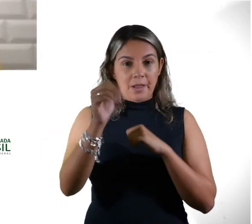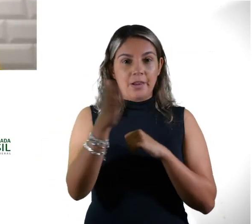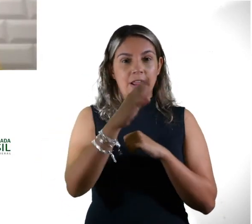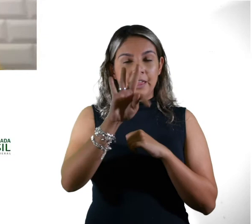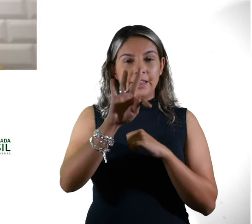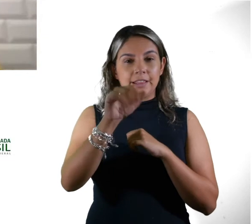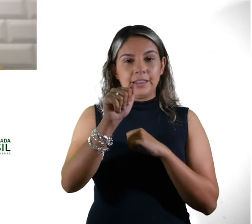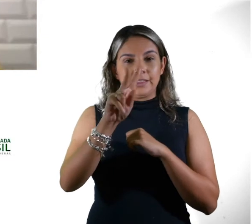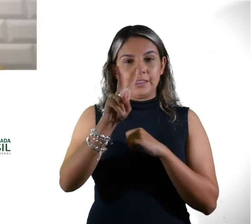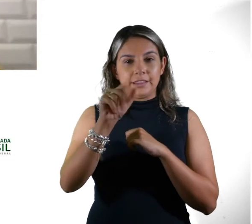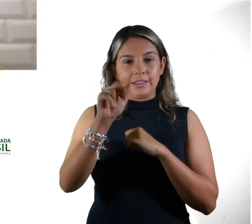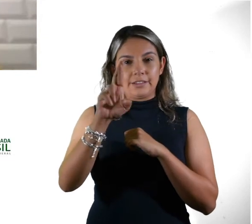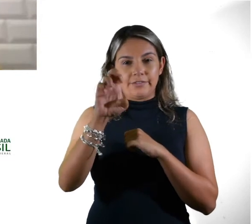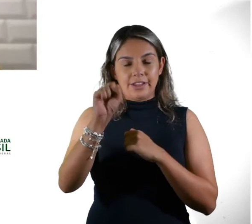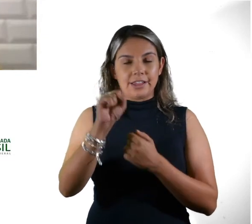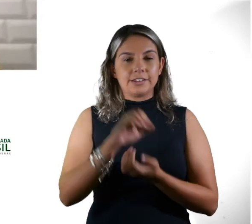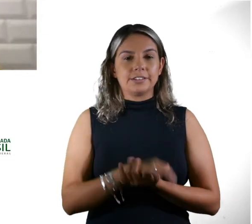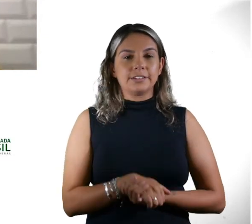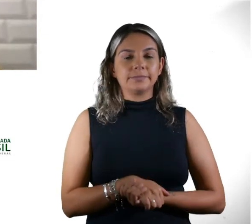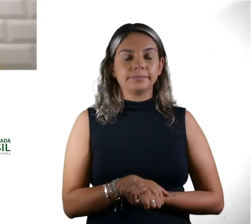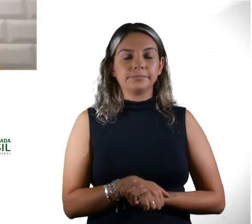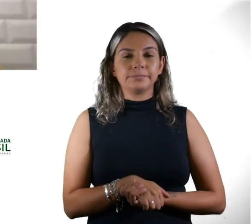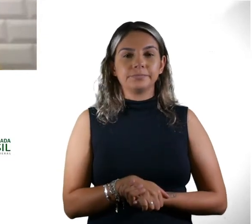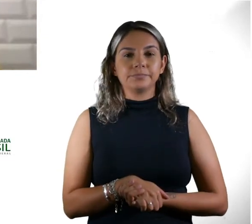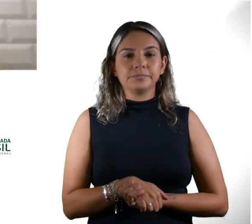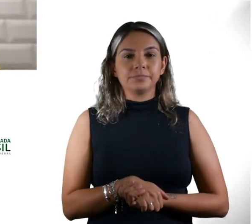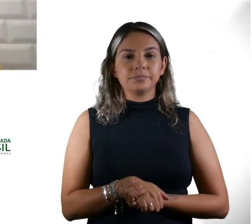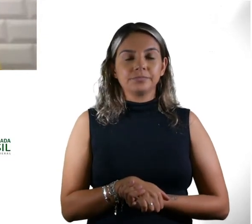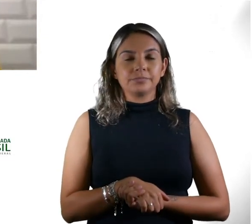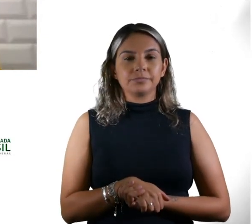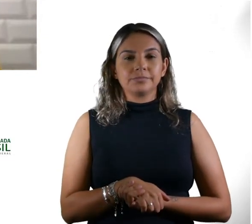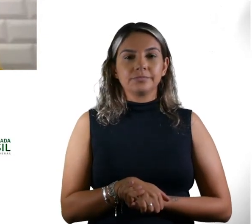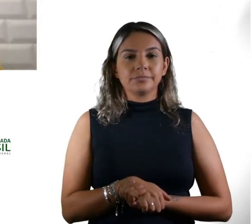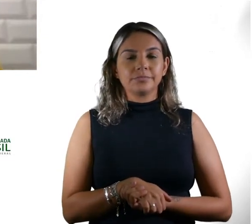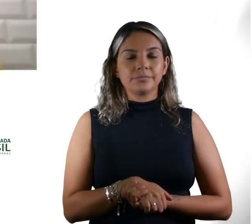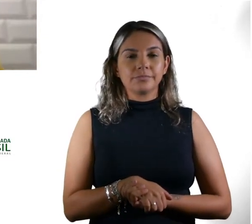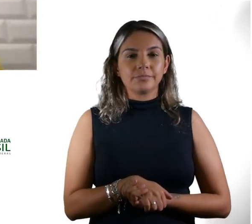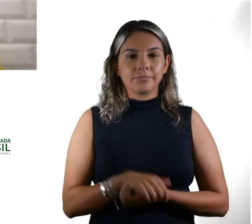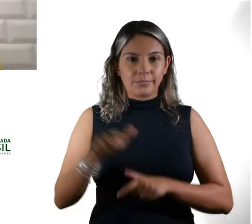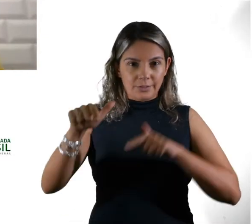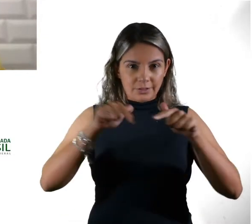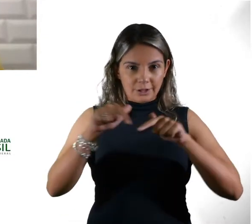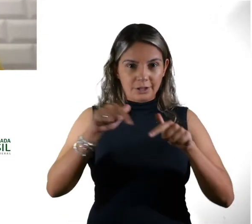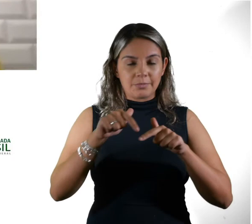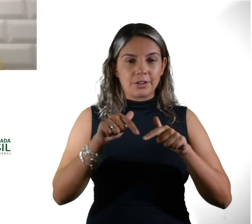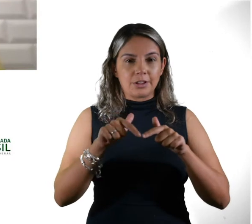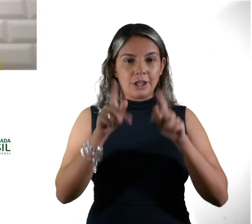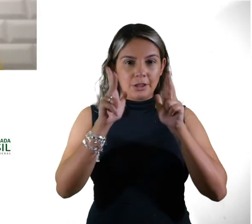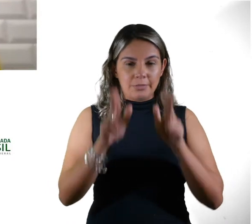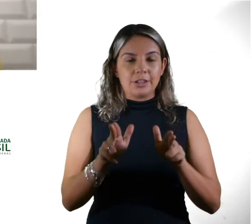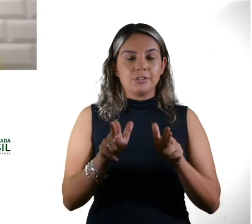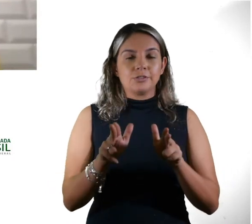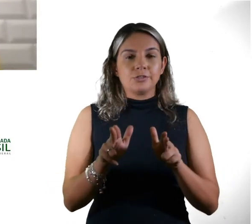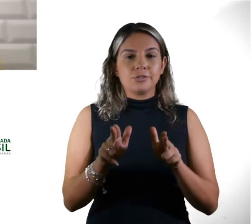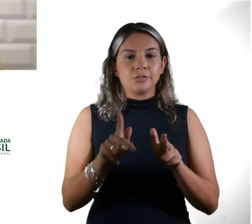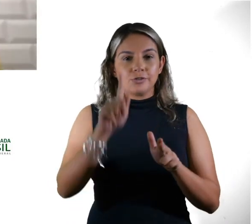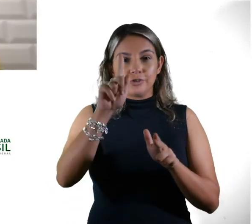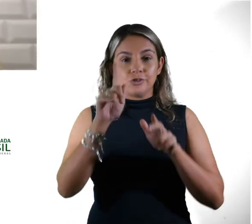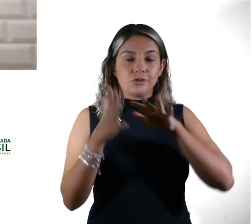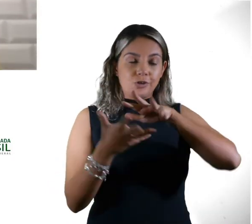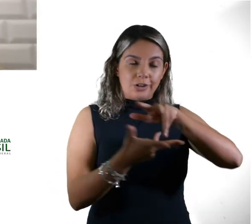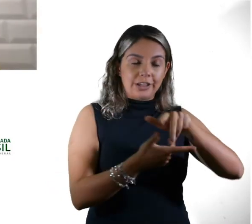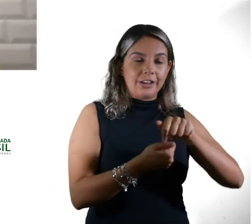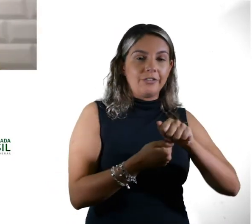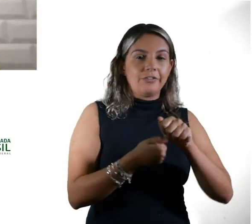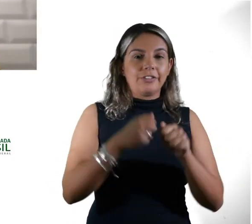é uma maravilha, é uma grande poetisa, que ela trabalha na mesma geografia do Rio Duarte de Carvalho,